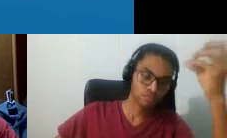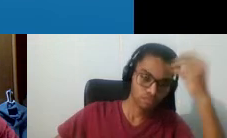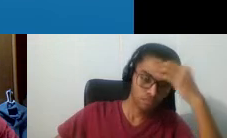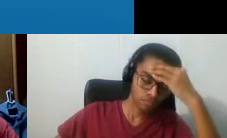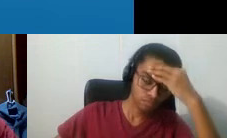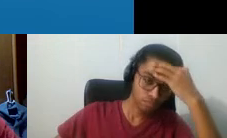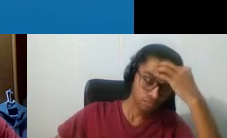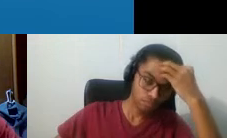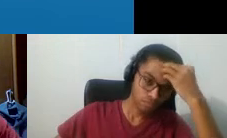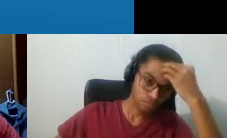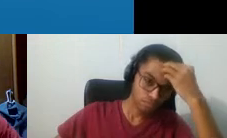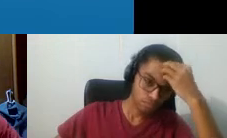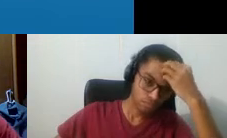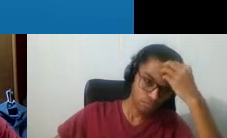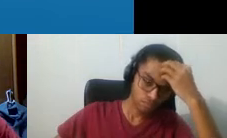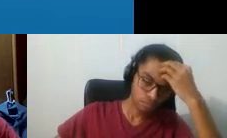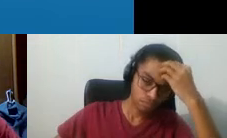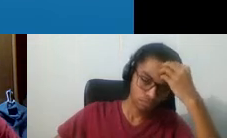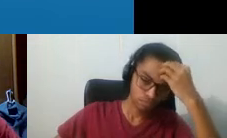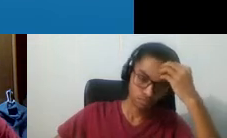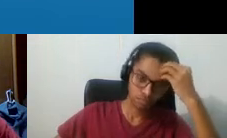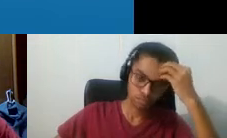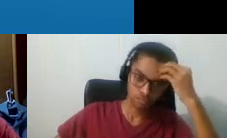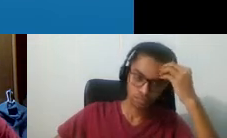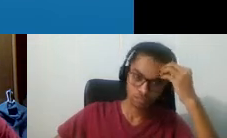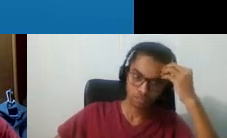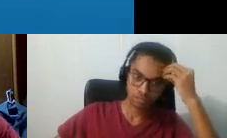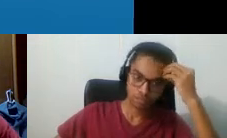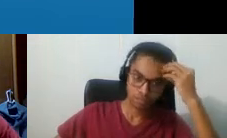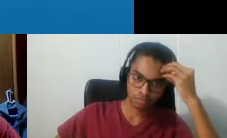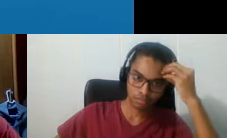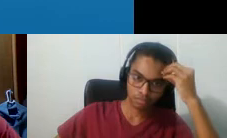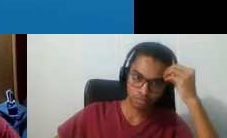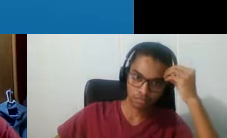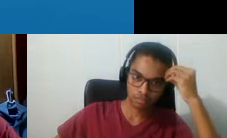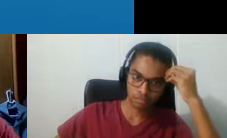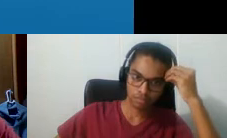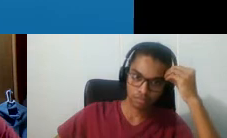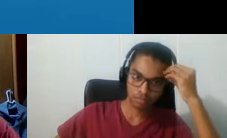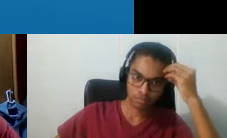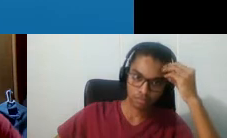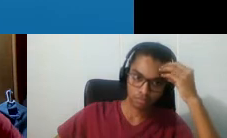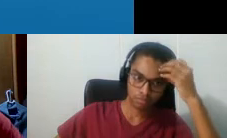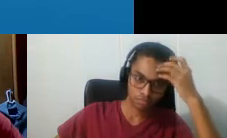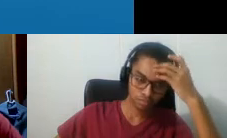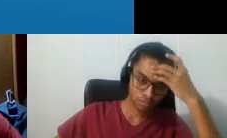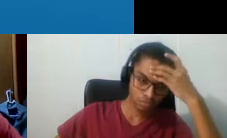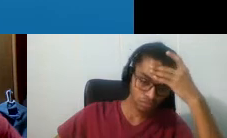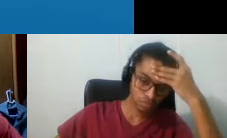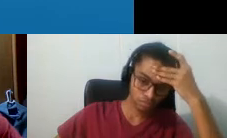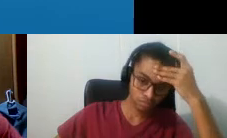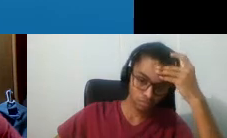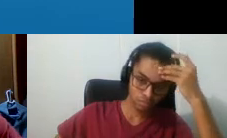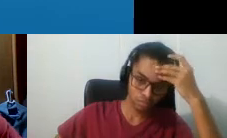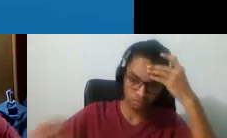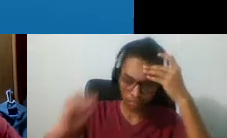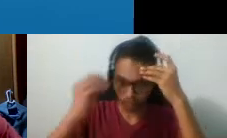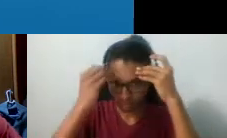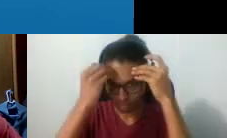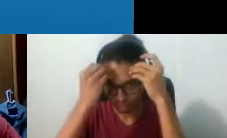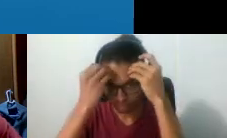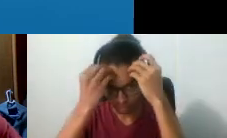de deformado, permaneça deformado. Exemplo típico que a gente estava falando agora,